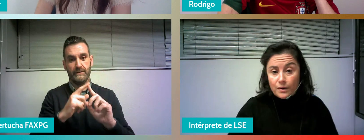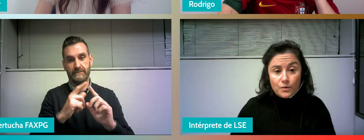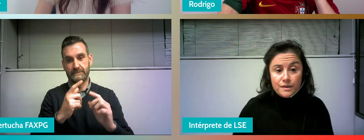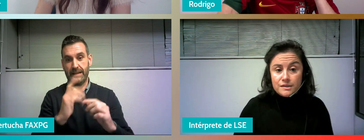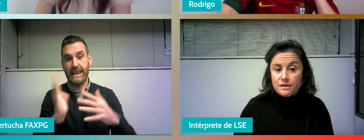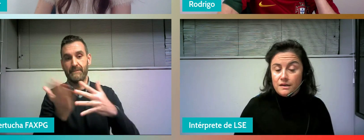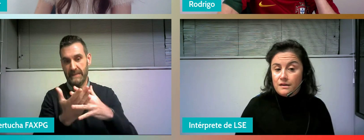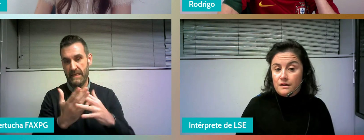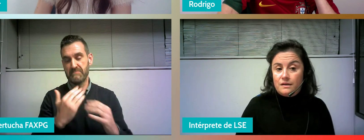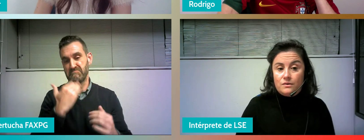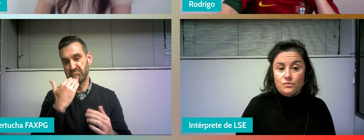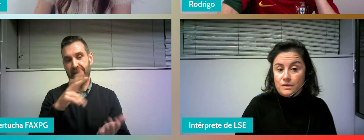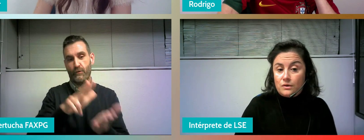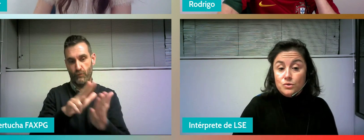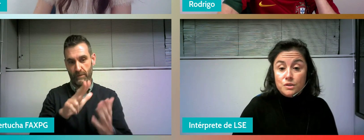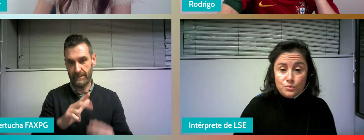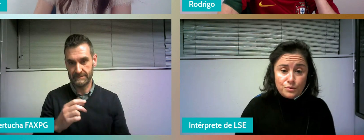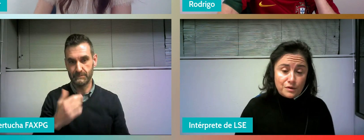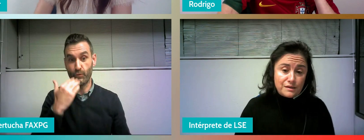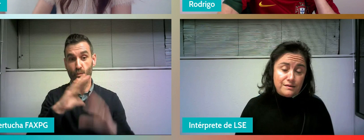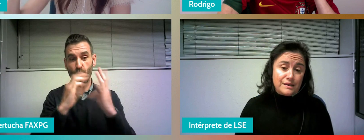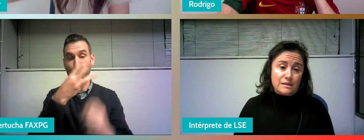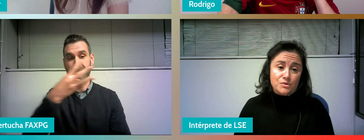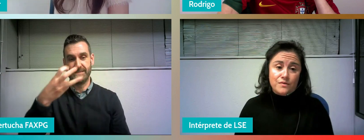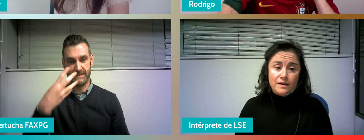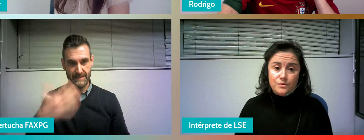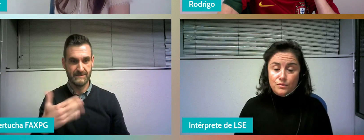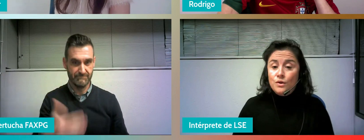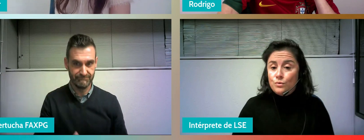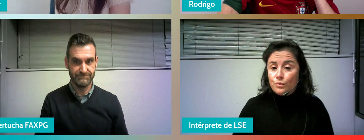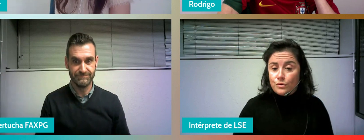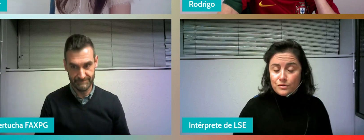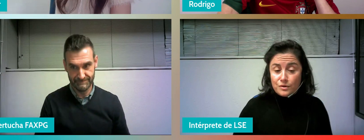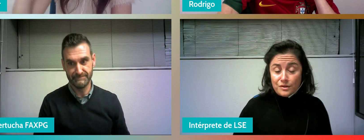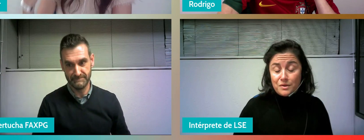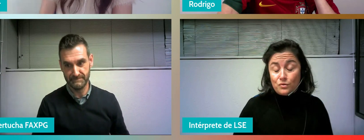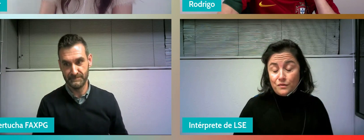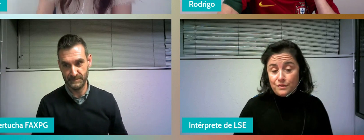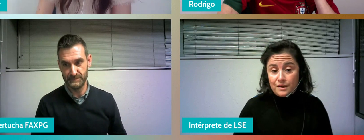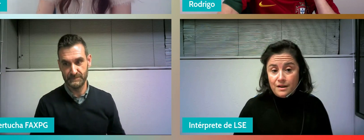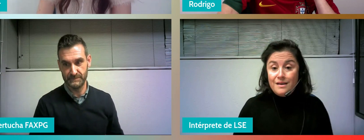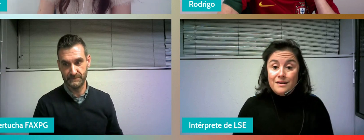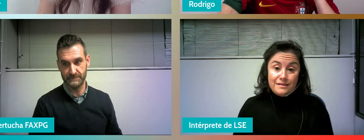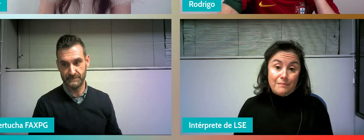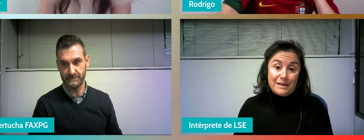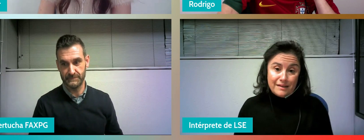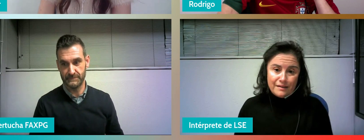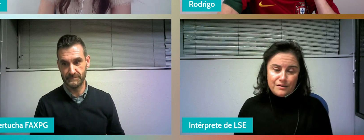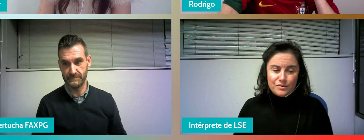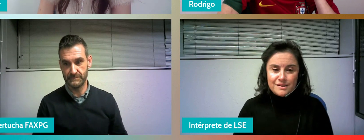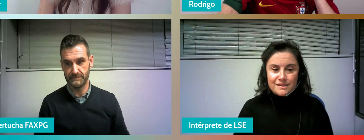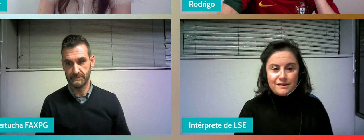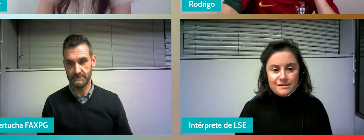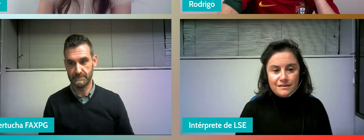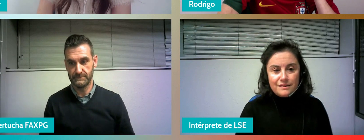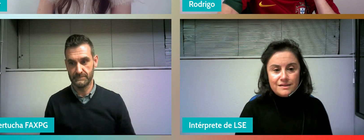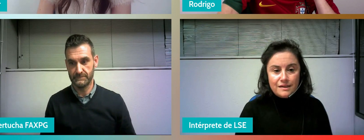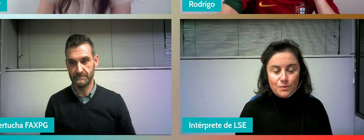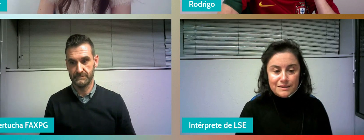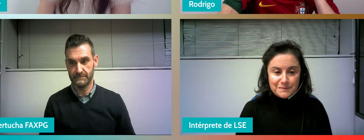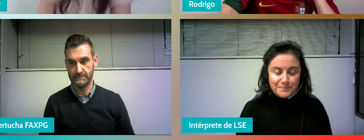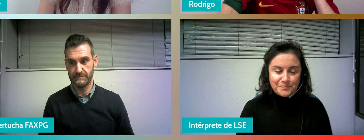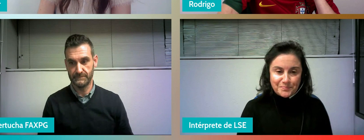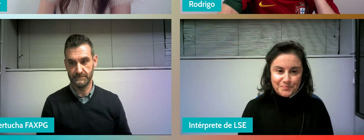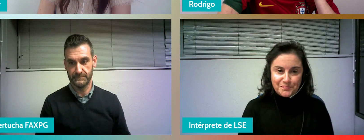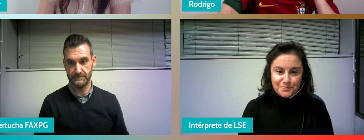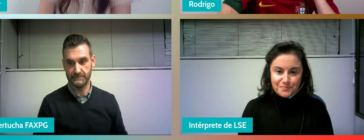ou recolhidas na Constitución. Quer dizer, que estamos falando do reconhecimento oficial da metade, non? Desas 300